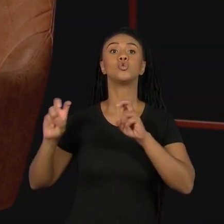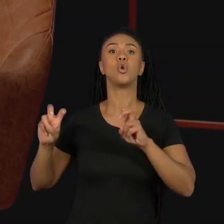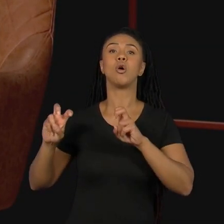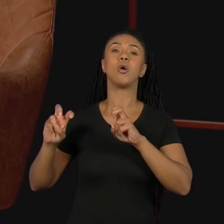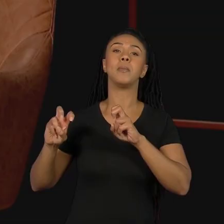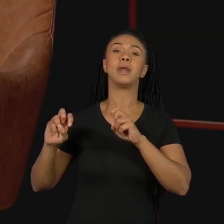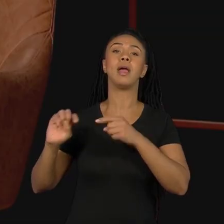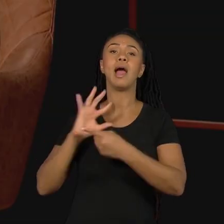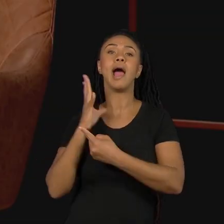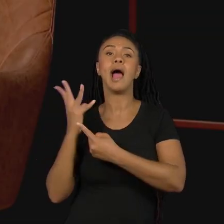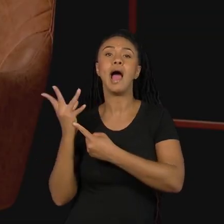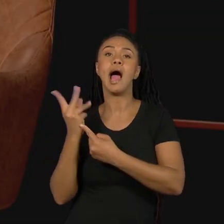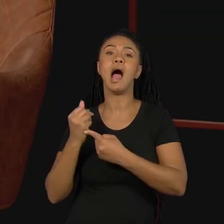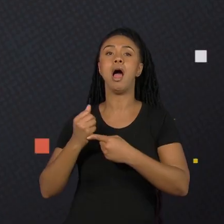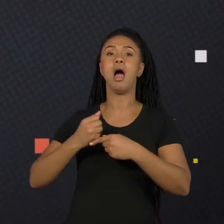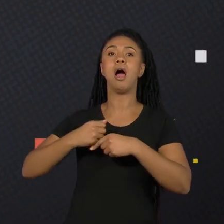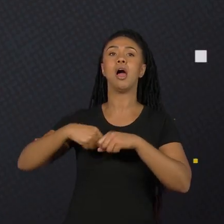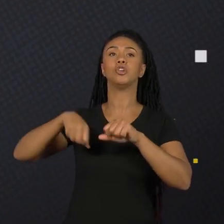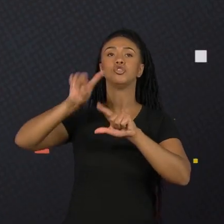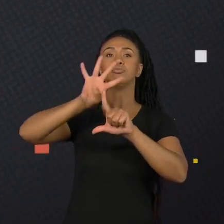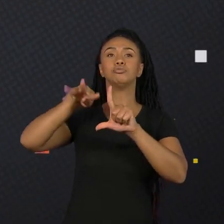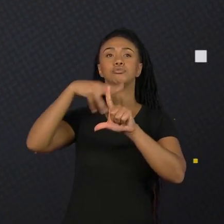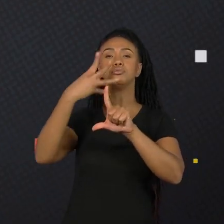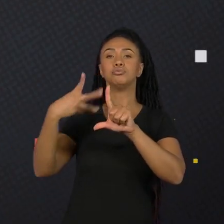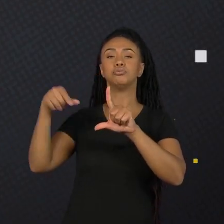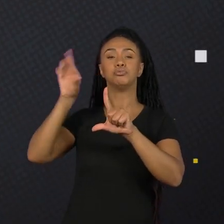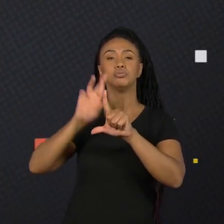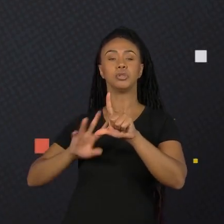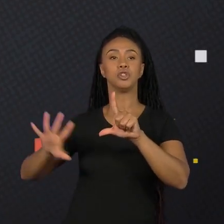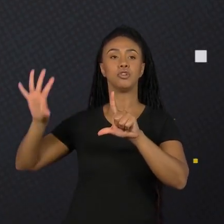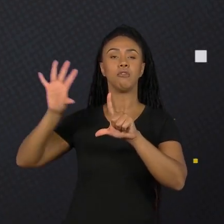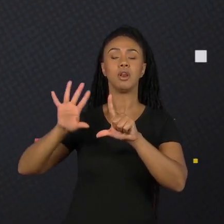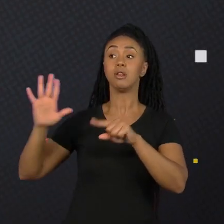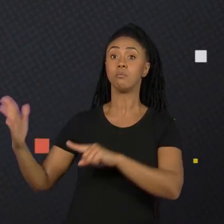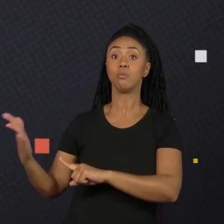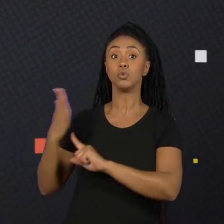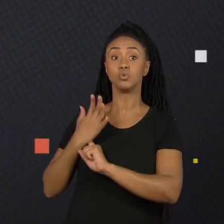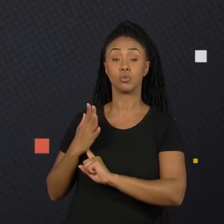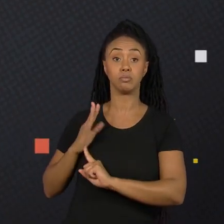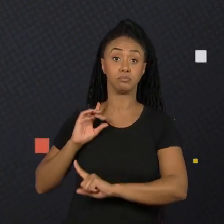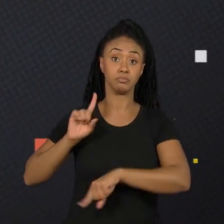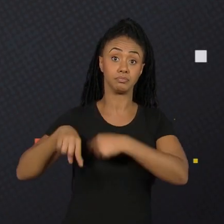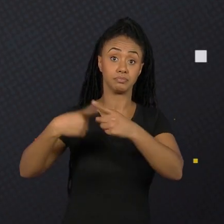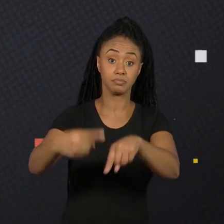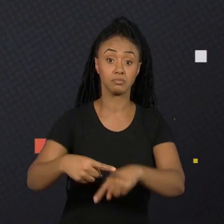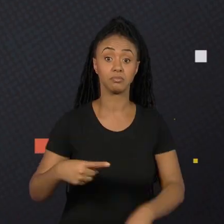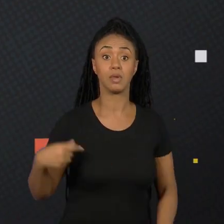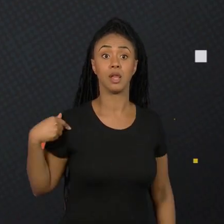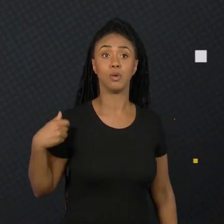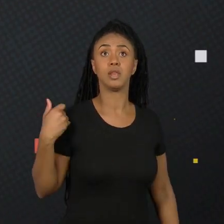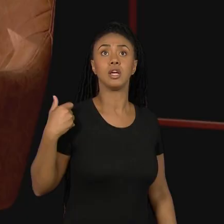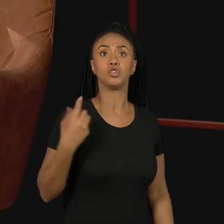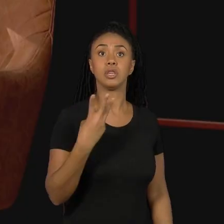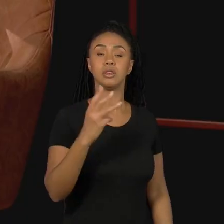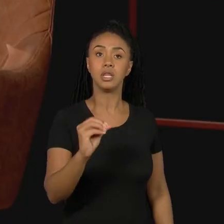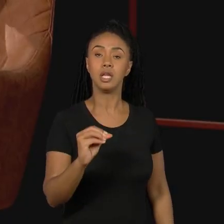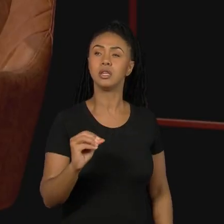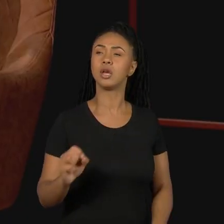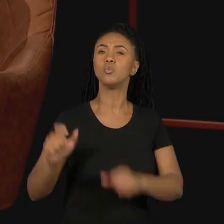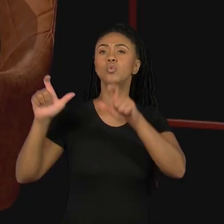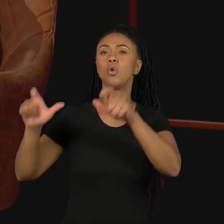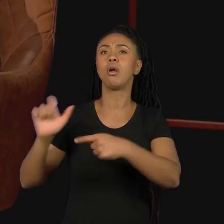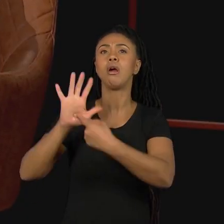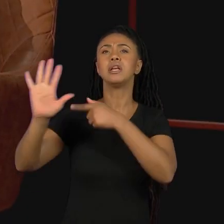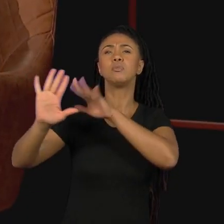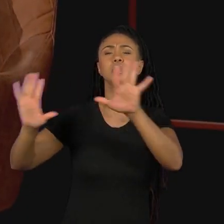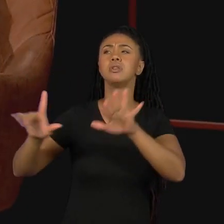me falar da sessão áurea e aquilo me deixou atento. E depois de uns 30 anos, eu encontrei com ele numa exposição e